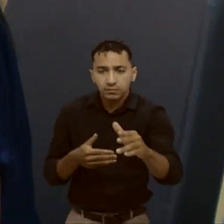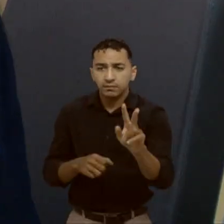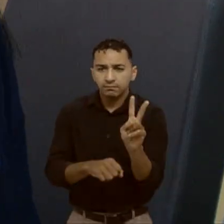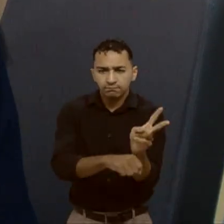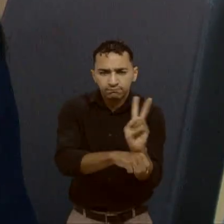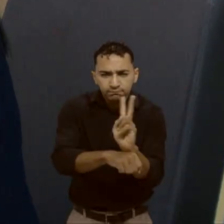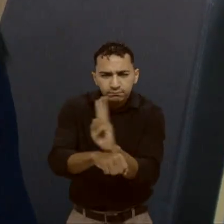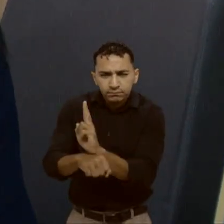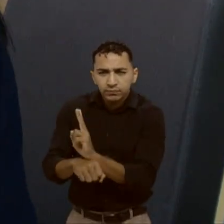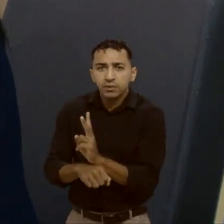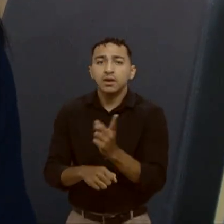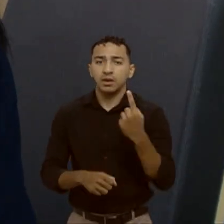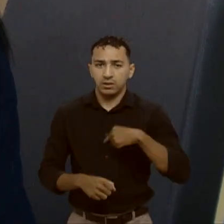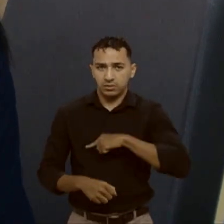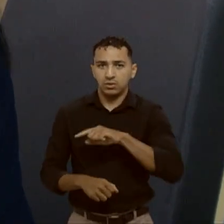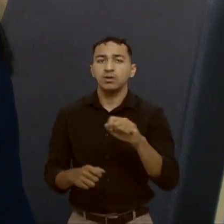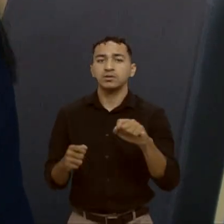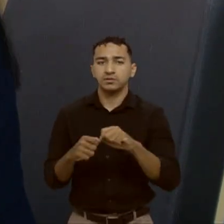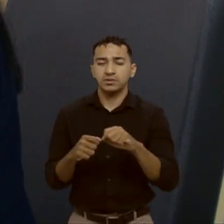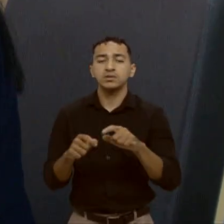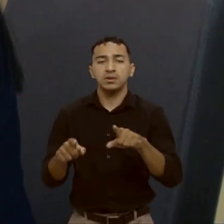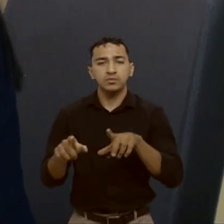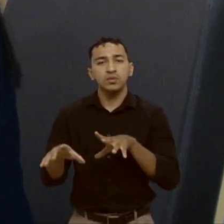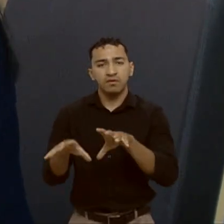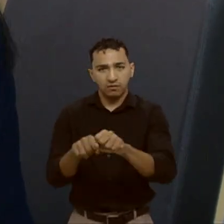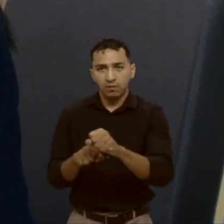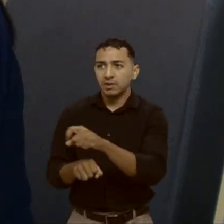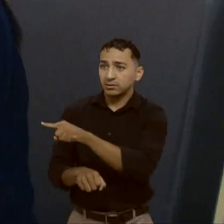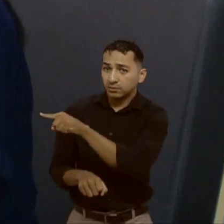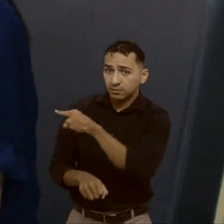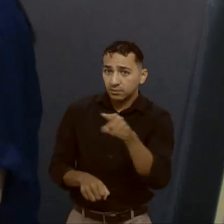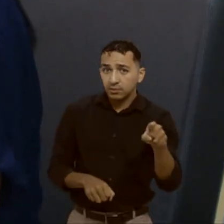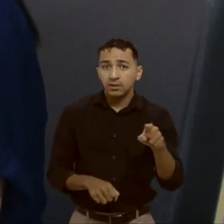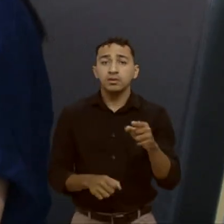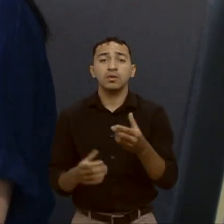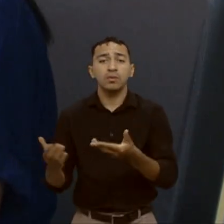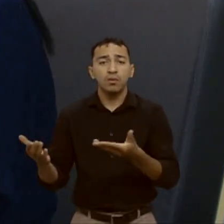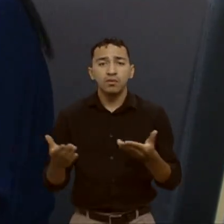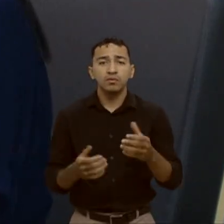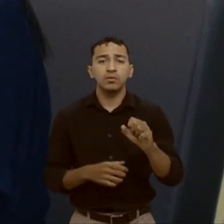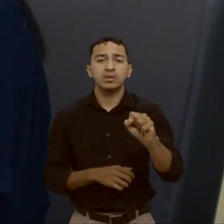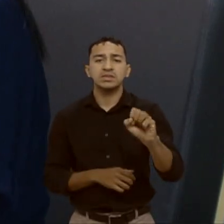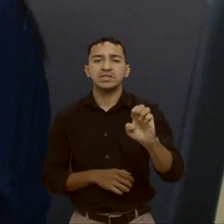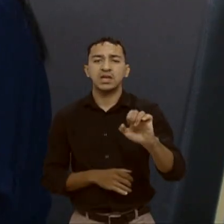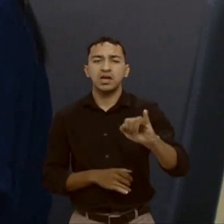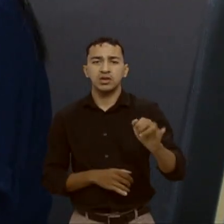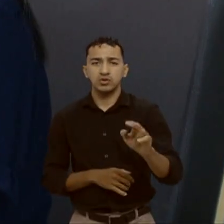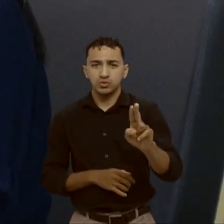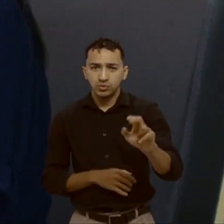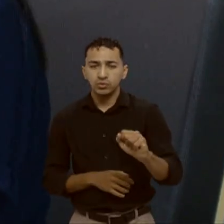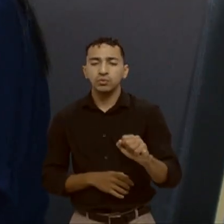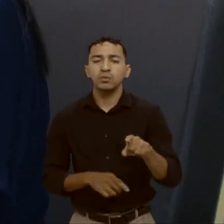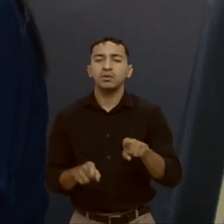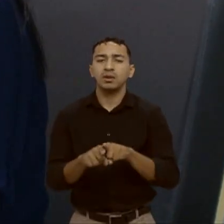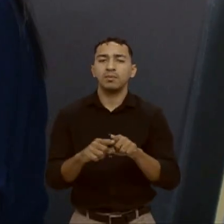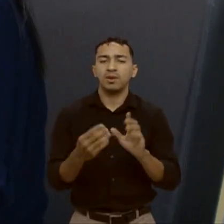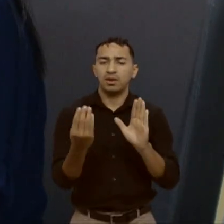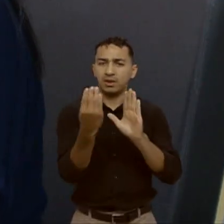uma capacitação para eles. Então, assim, a gente convidou a Seju, anotei até aqui alguns para eu não